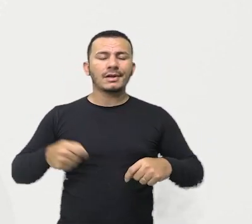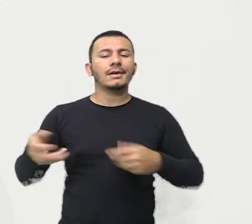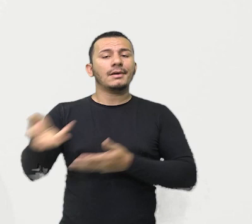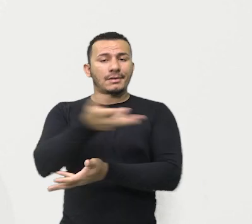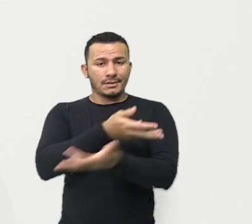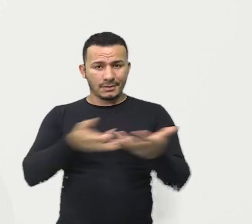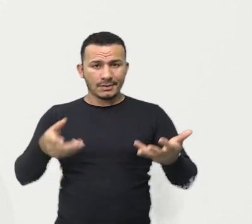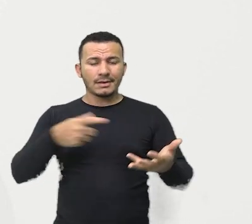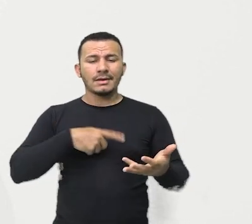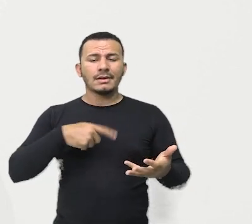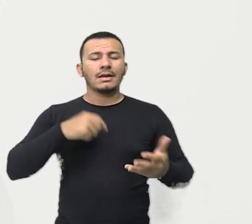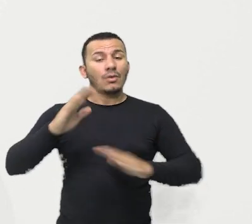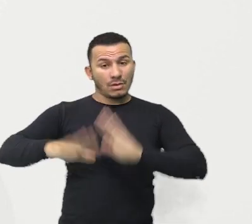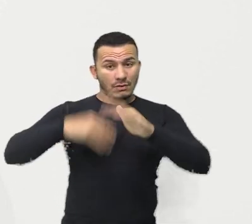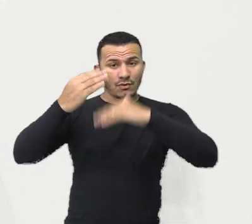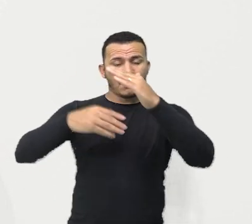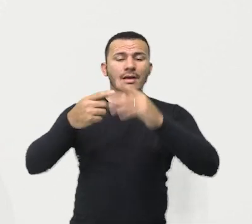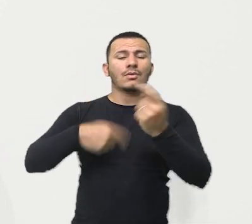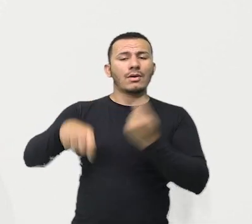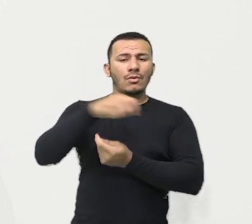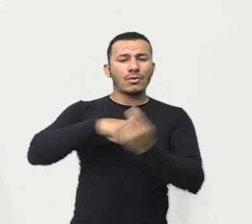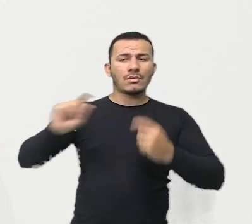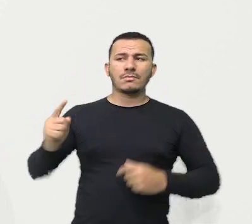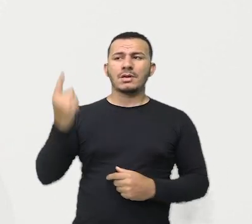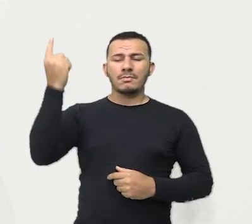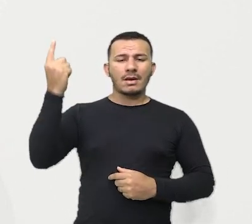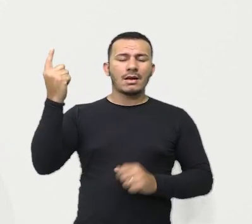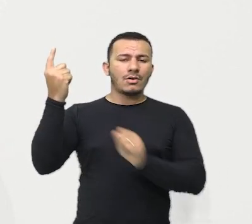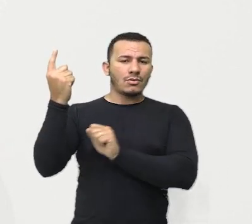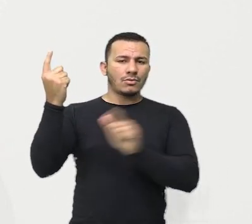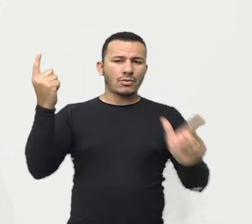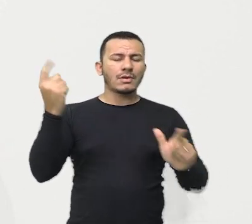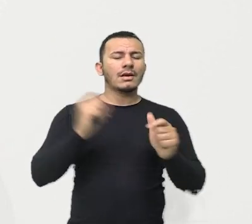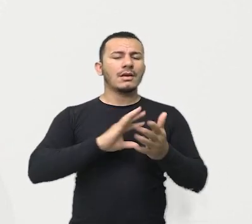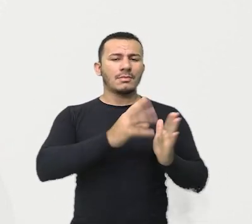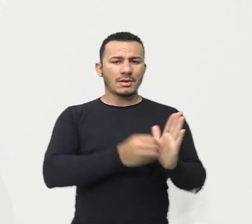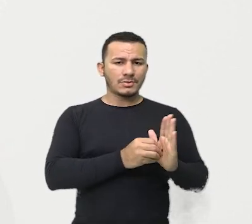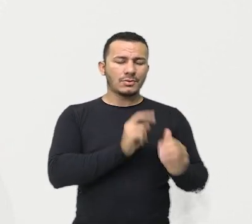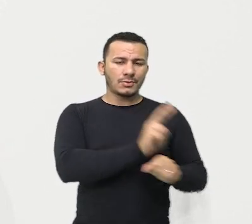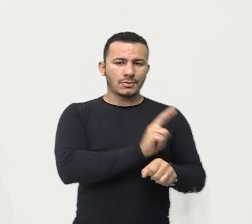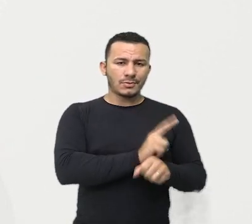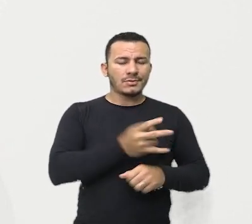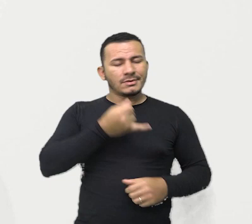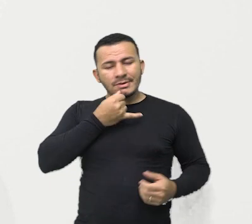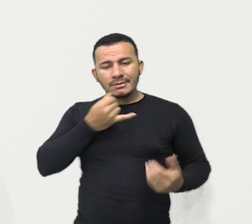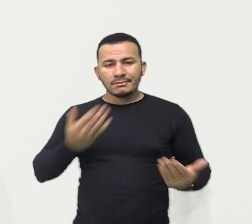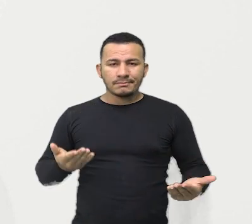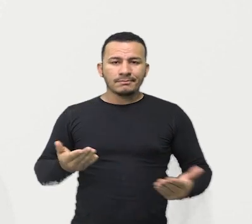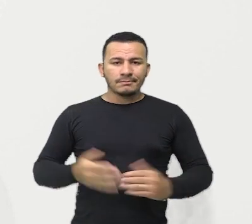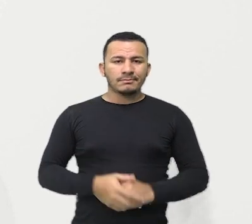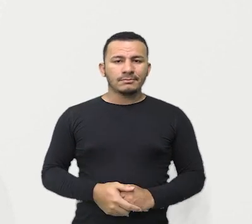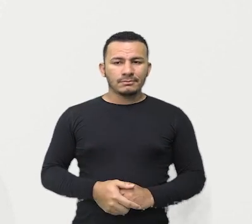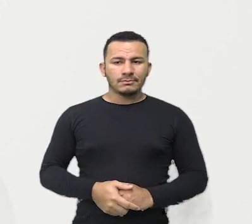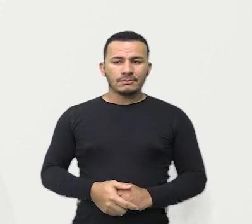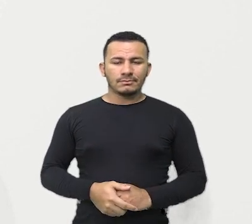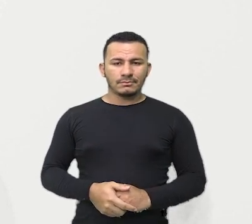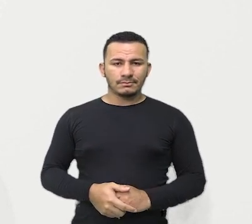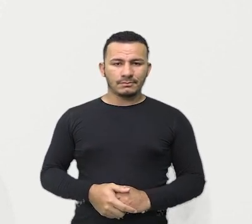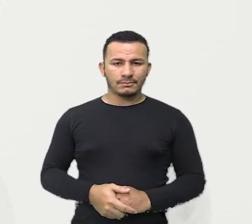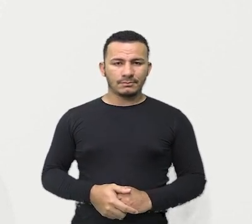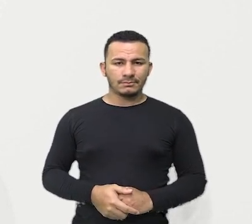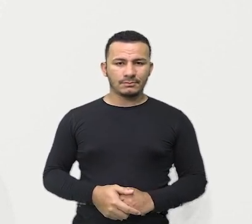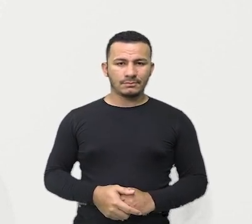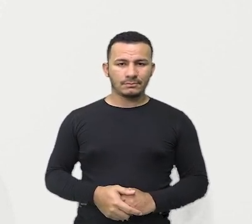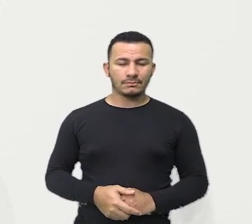envolvimento o desenvolvimento econômico em primeiro lugar sempre, e infelizmente. Correto, pessoal? E